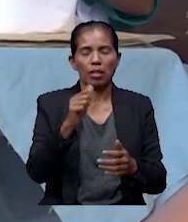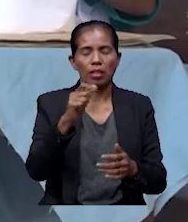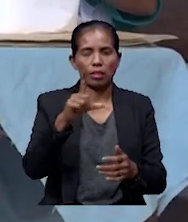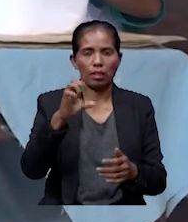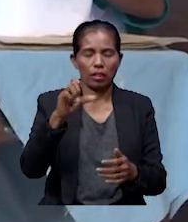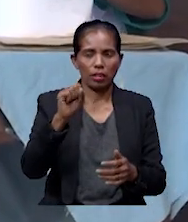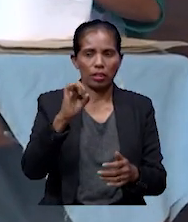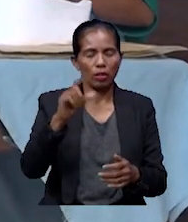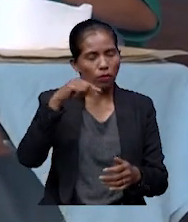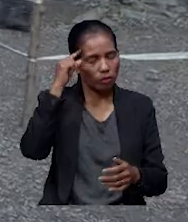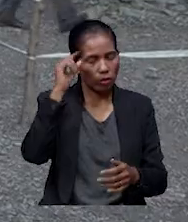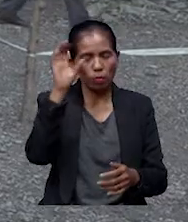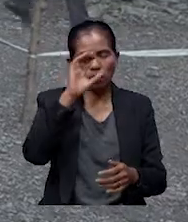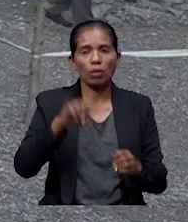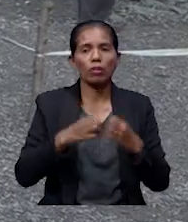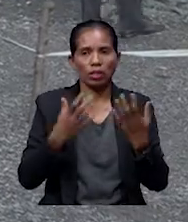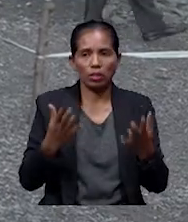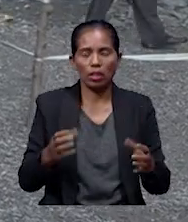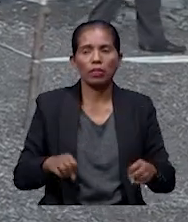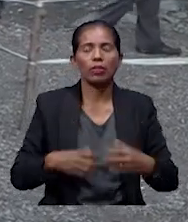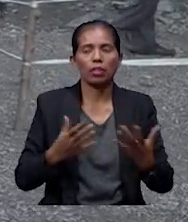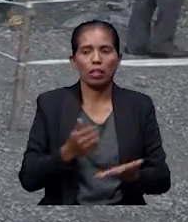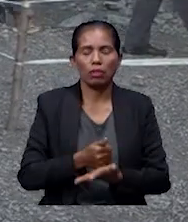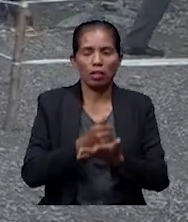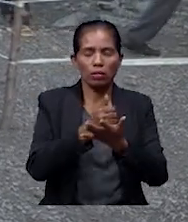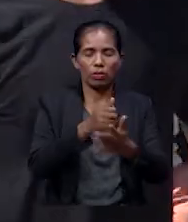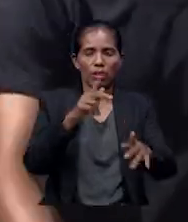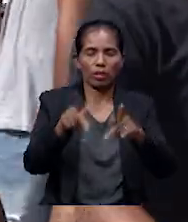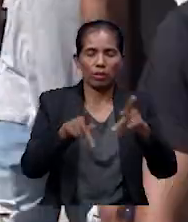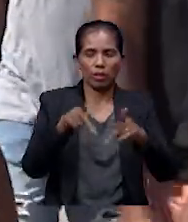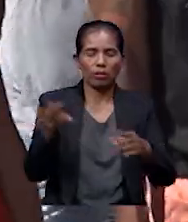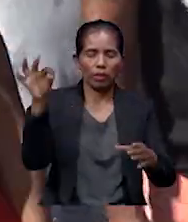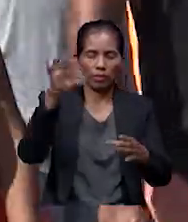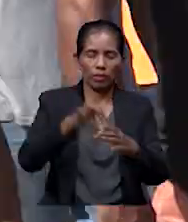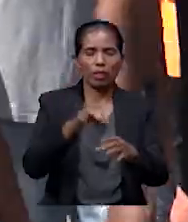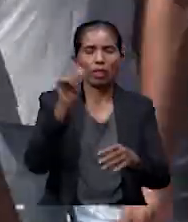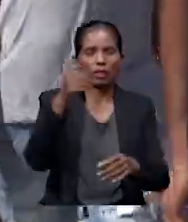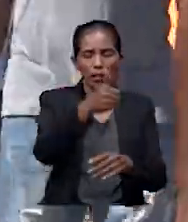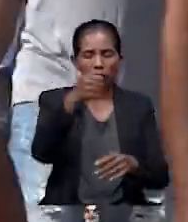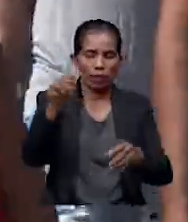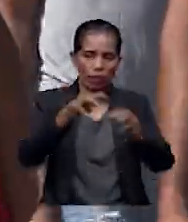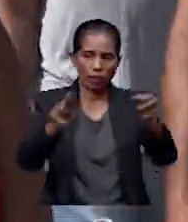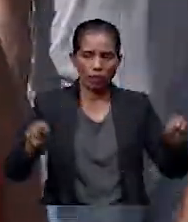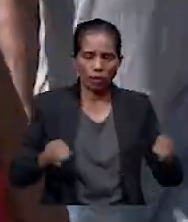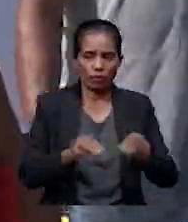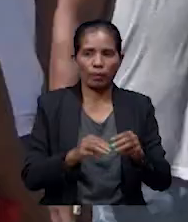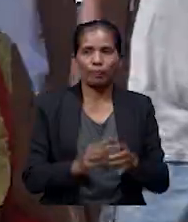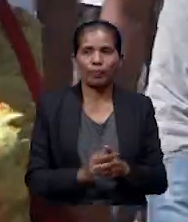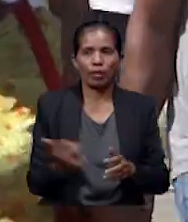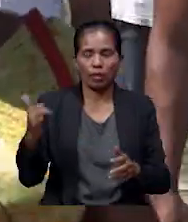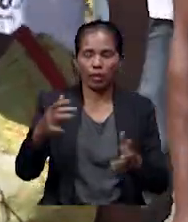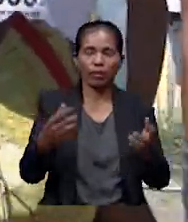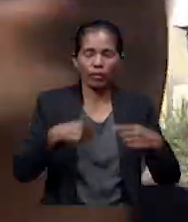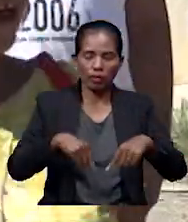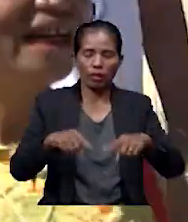Hateten governo se buka alternativa konaba unsa mobiliza eleitor sira hodi vota i heideidak nia municipio. Para fila vale va ser en nia municipio